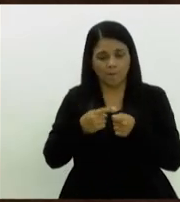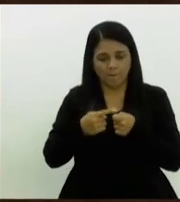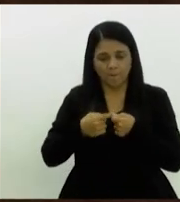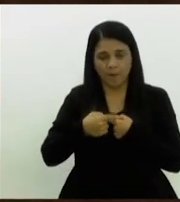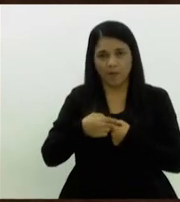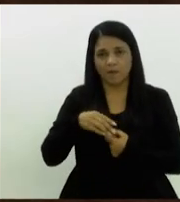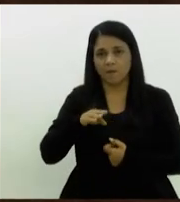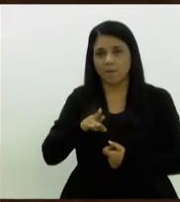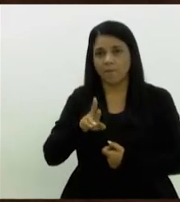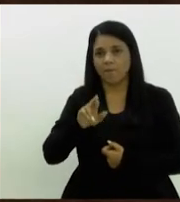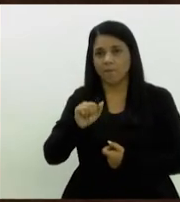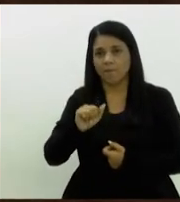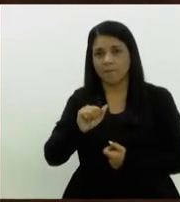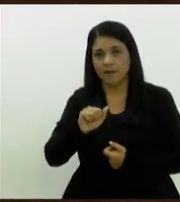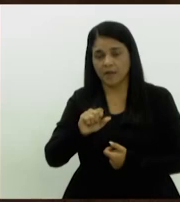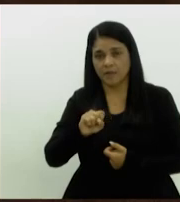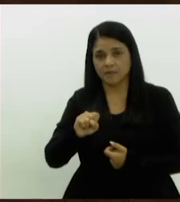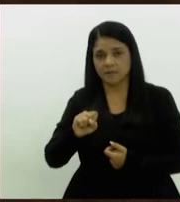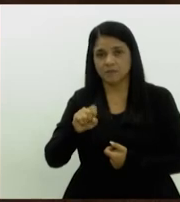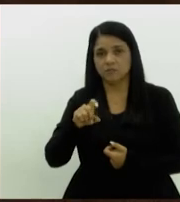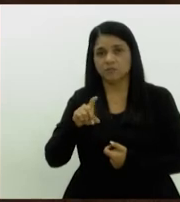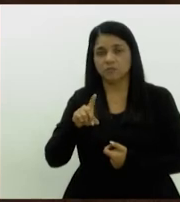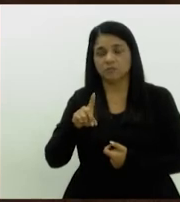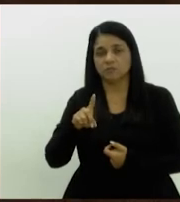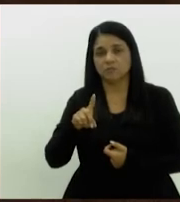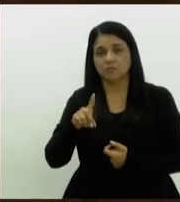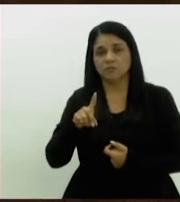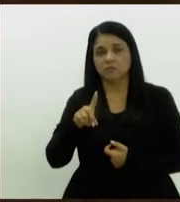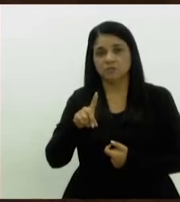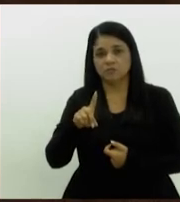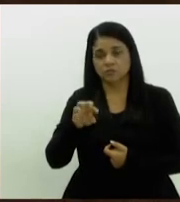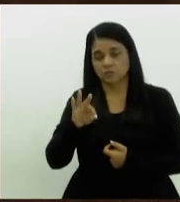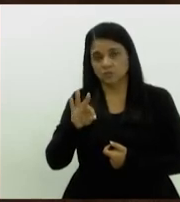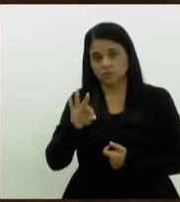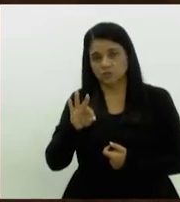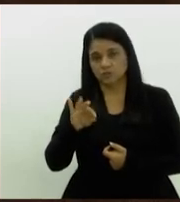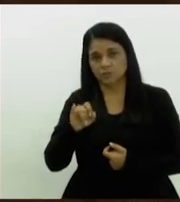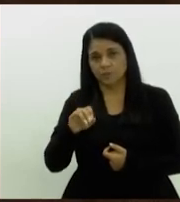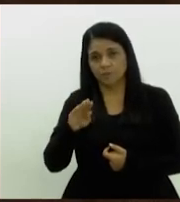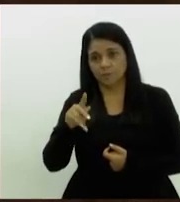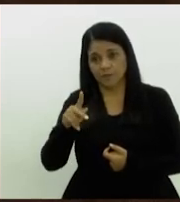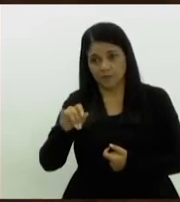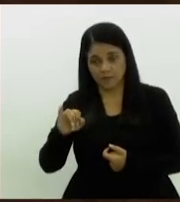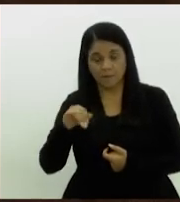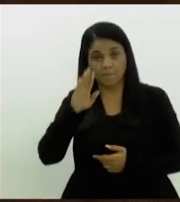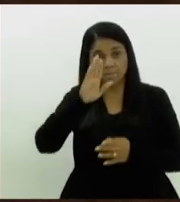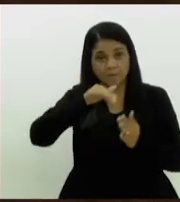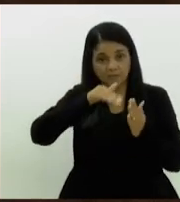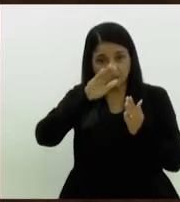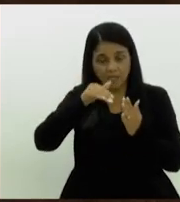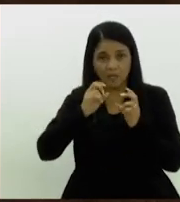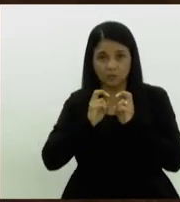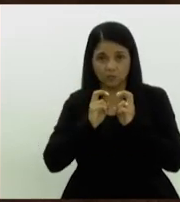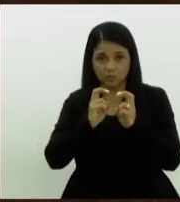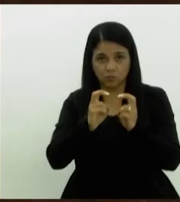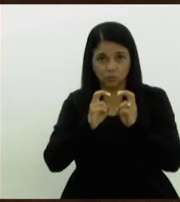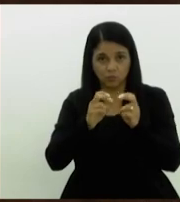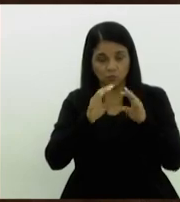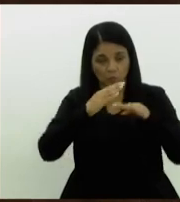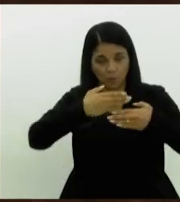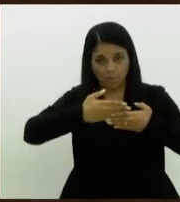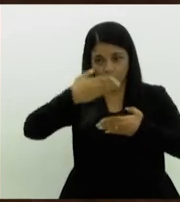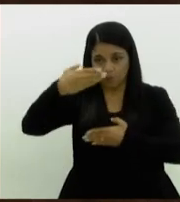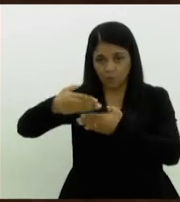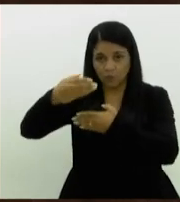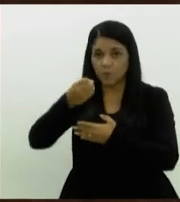de Pina, foi pintado nos muros da linha férrea, foi pintado